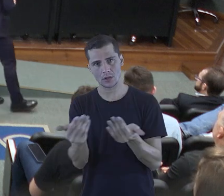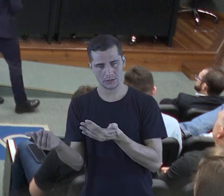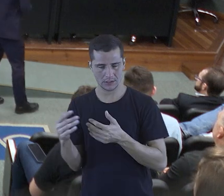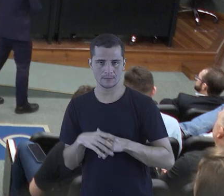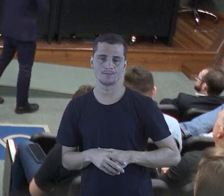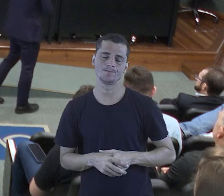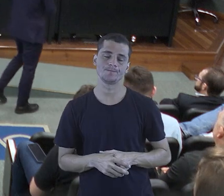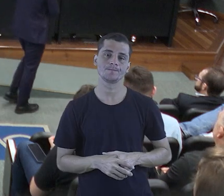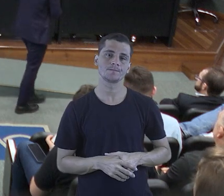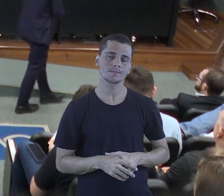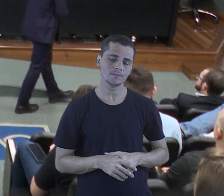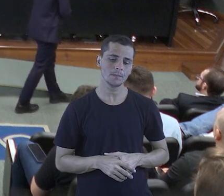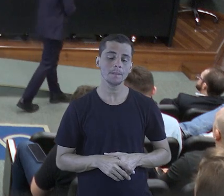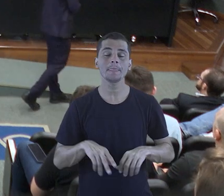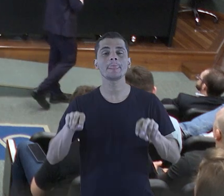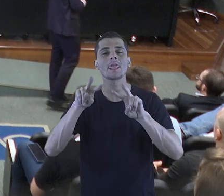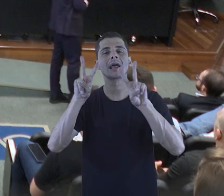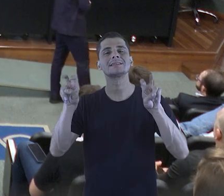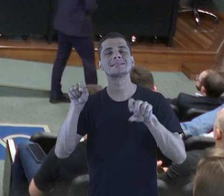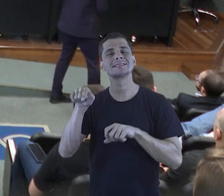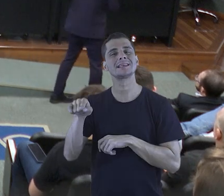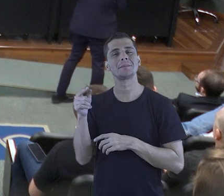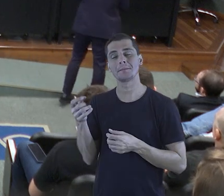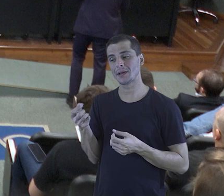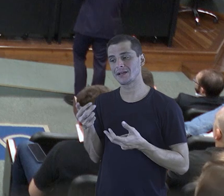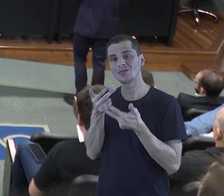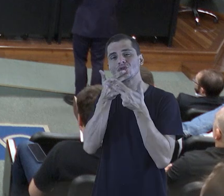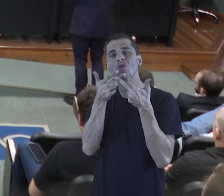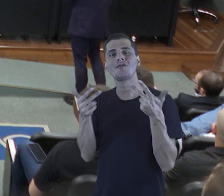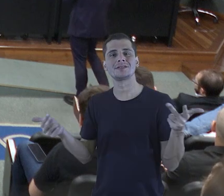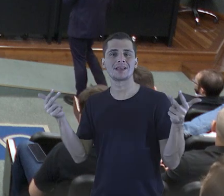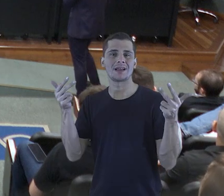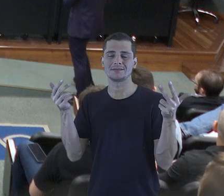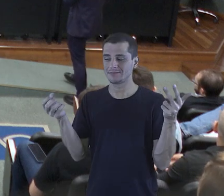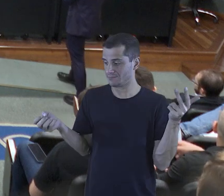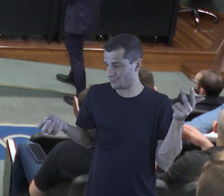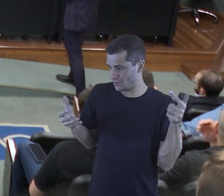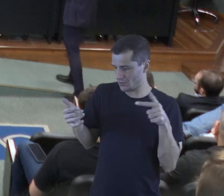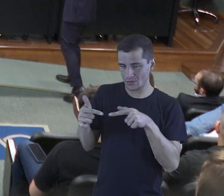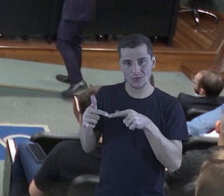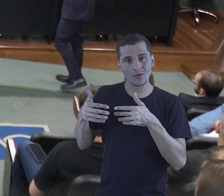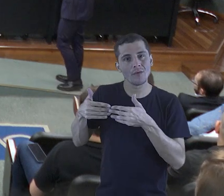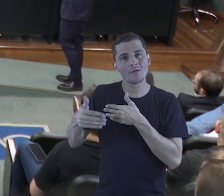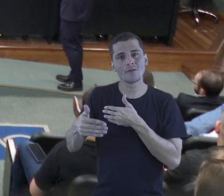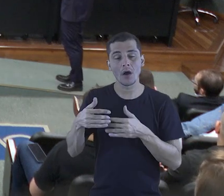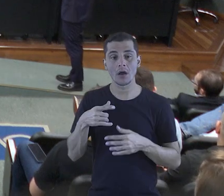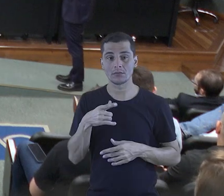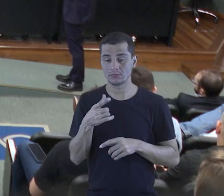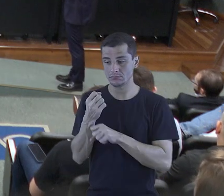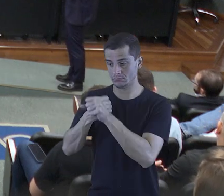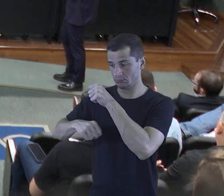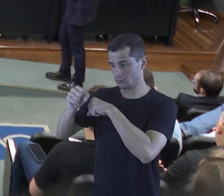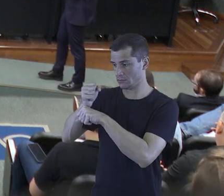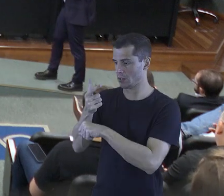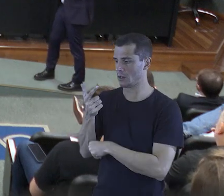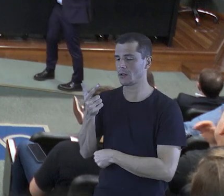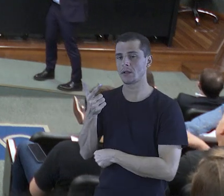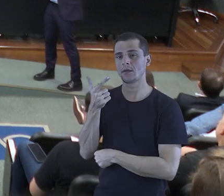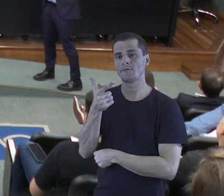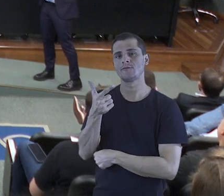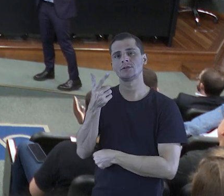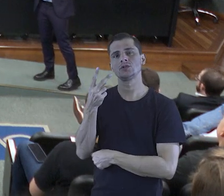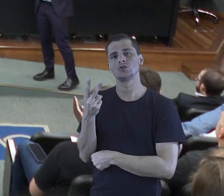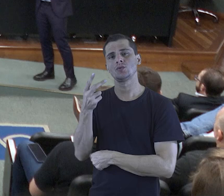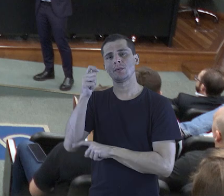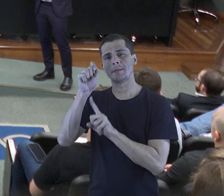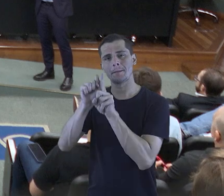Pessoal, e aí aqui, uma notícia fresquinha para vocês, o enunciado da ANPD de 22 de maio de 2023,